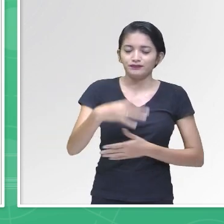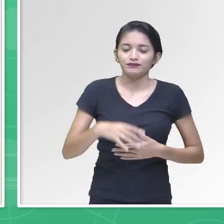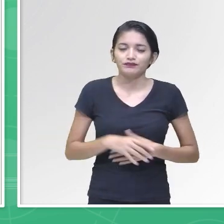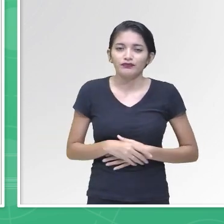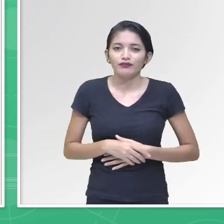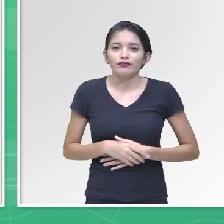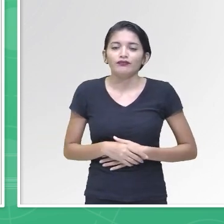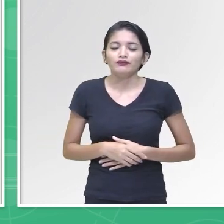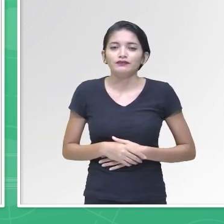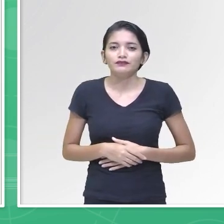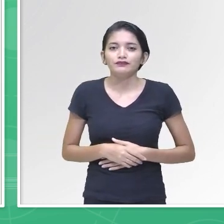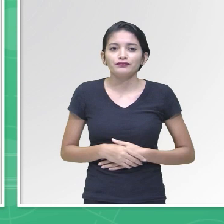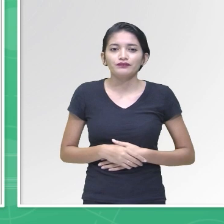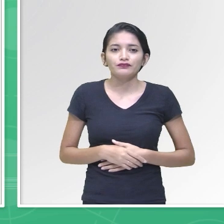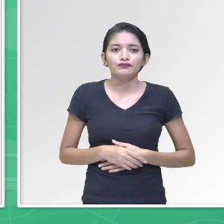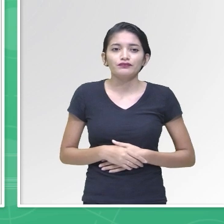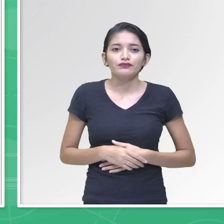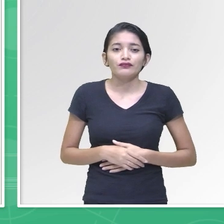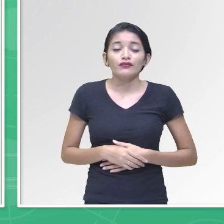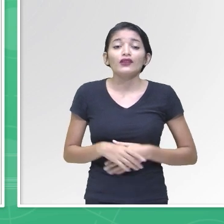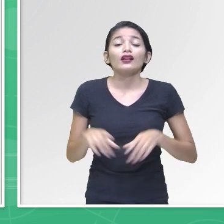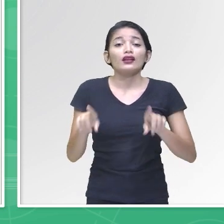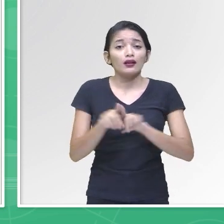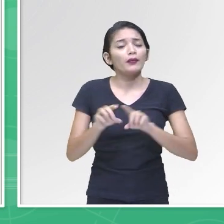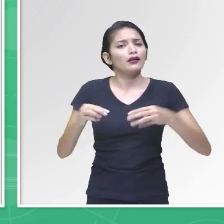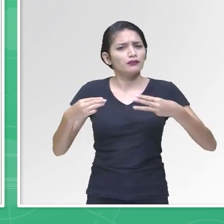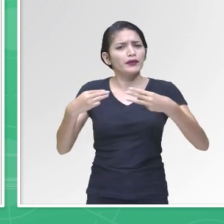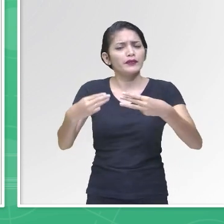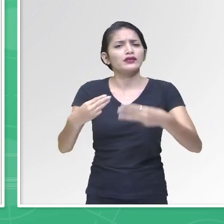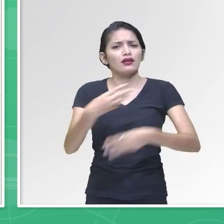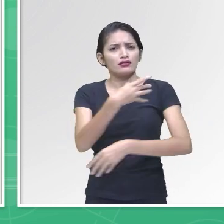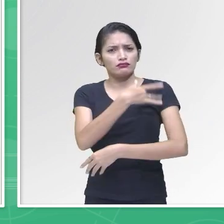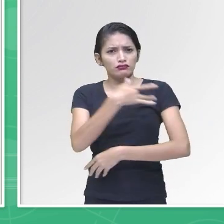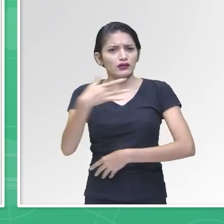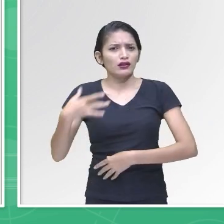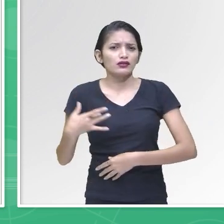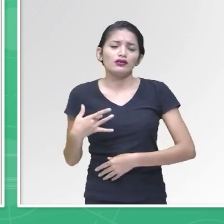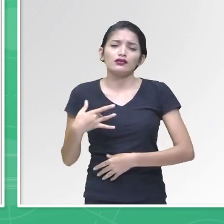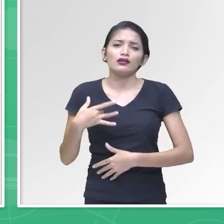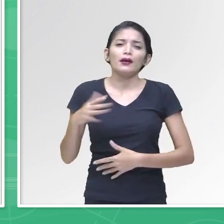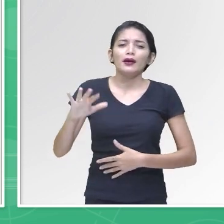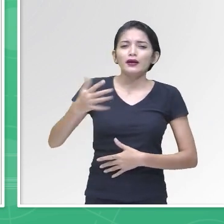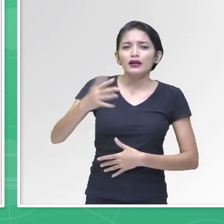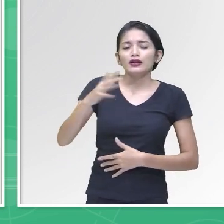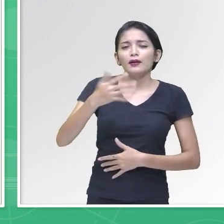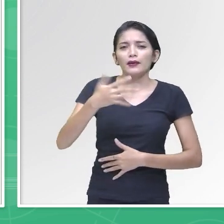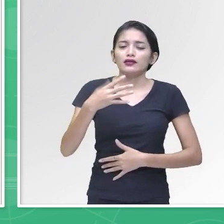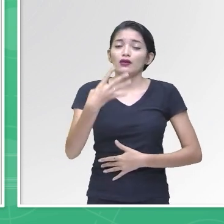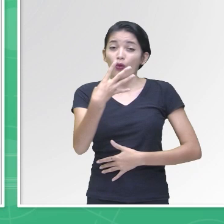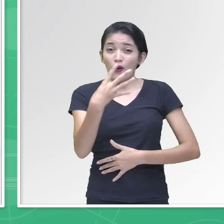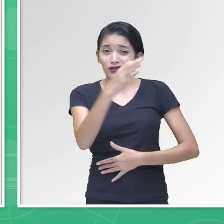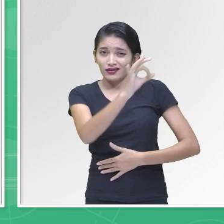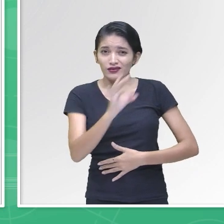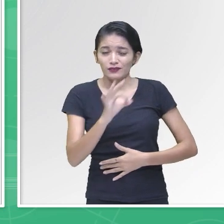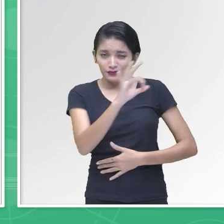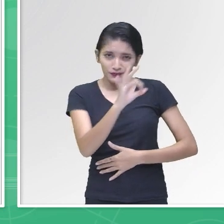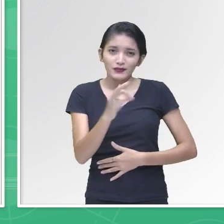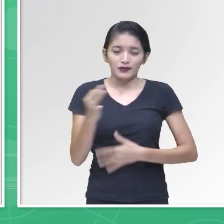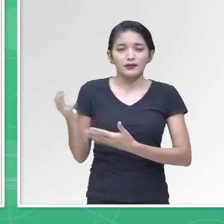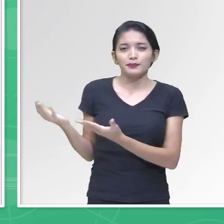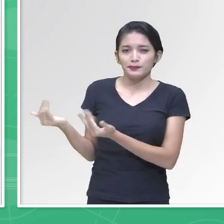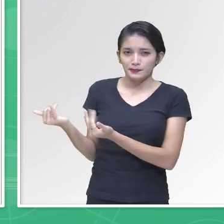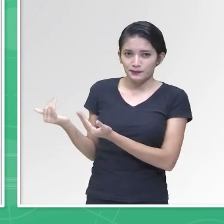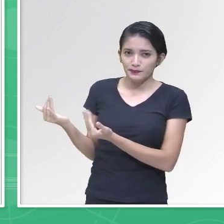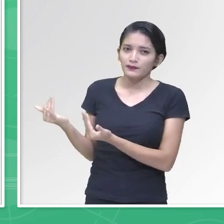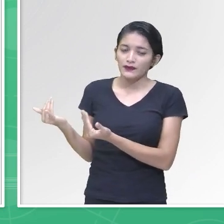a juventude. Segundo o Ministério da Saúde, aproximadamente 4% dos jovens